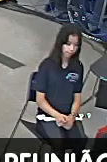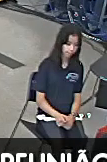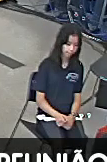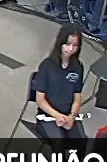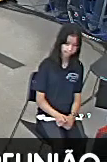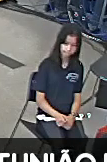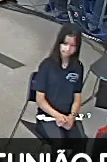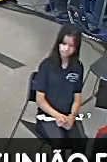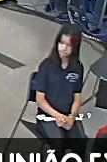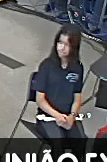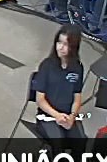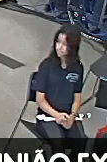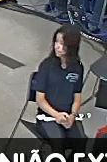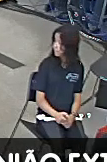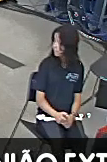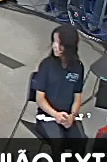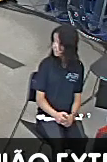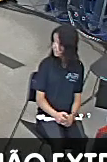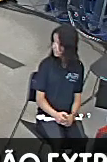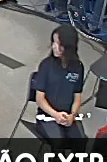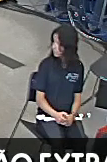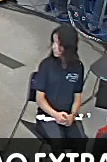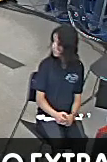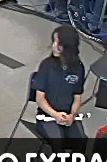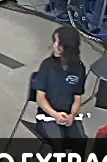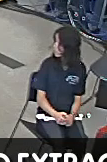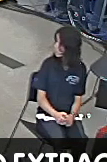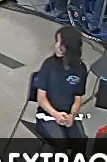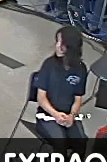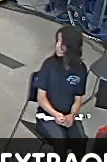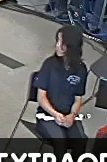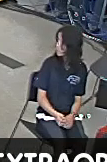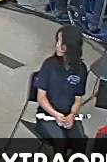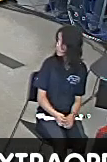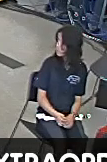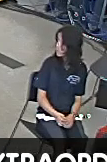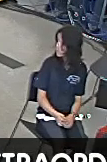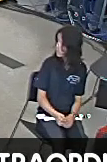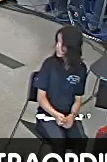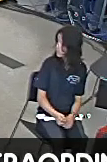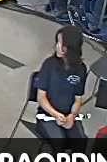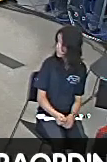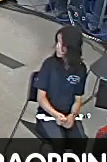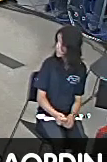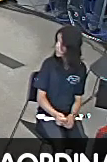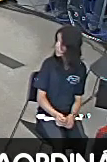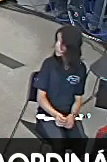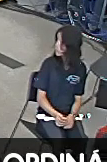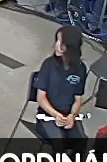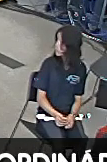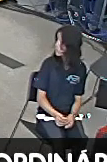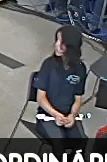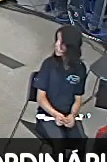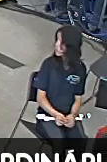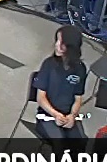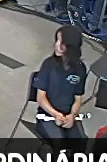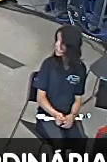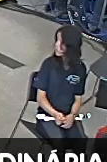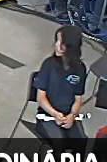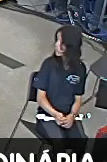Muito obrigado, excelentíssimo deputado Betão, por este reconhecimento das nossas irmãs. E a